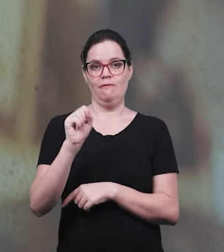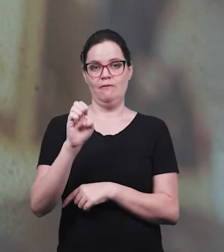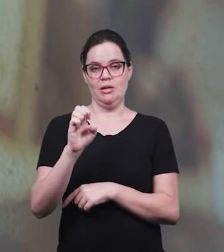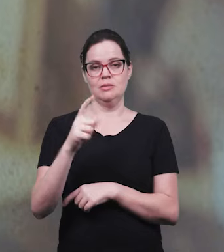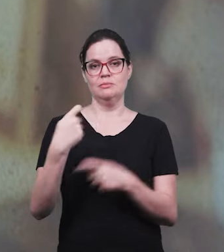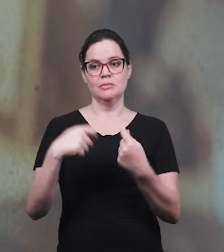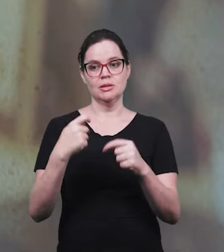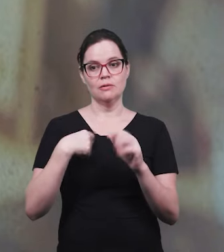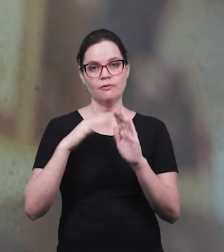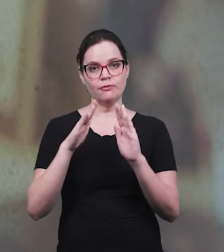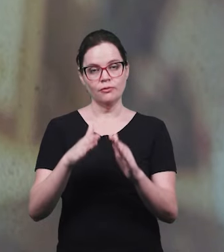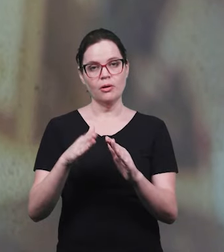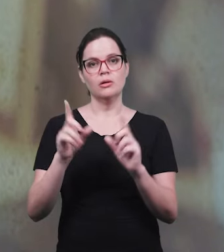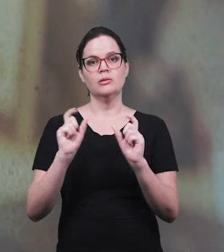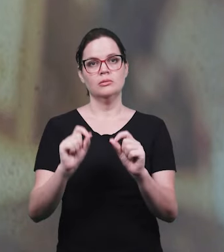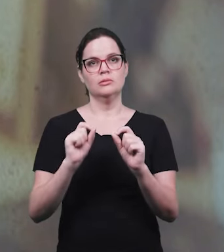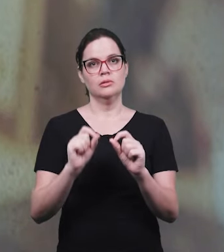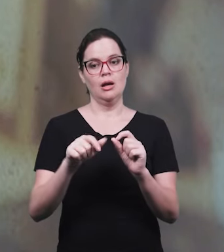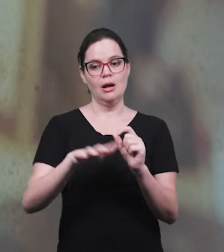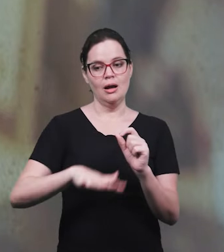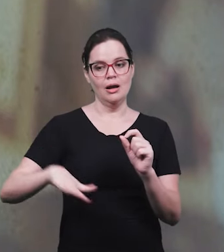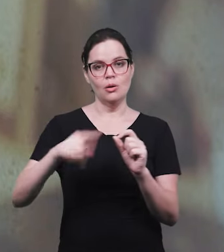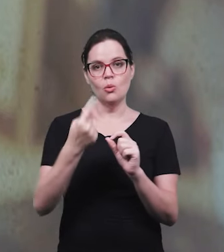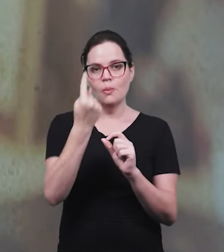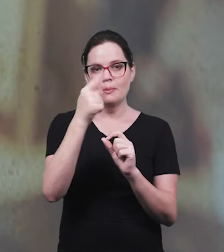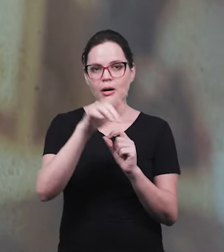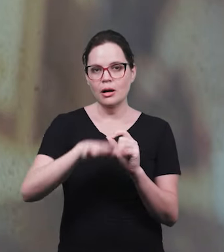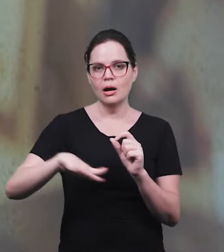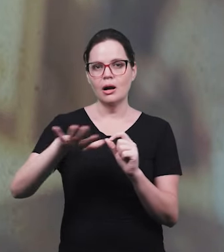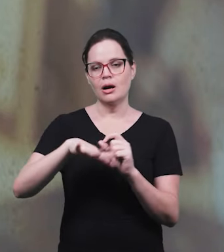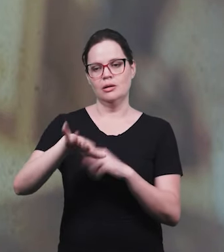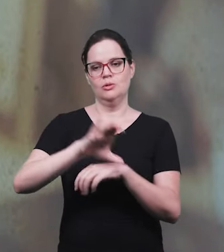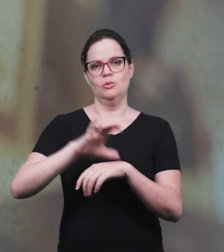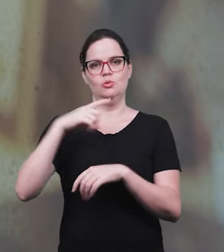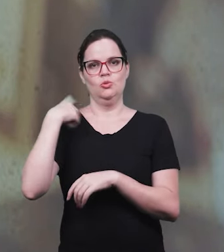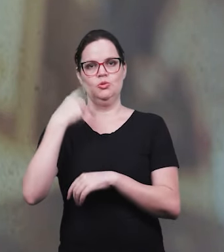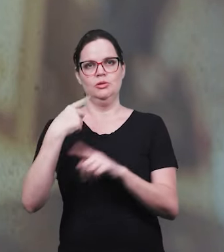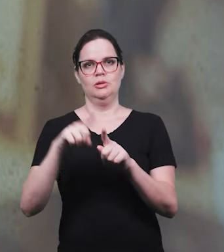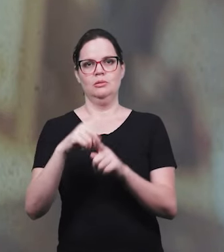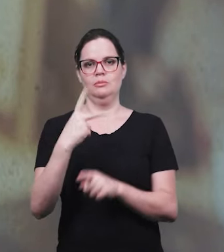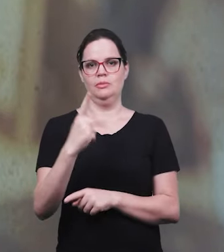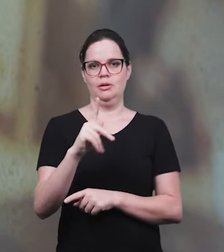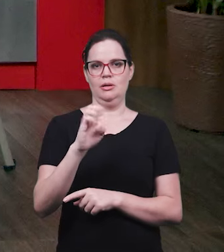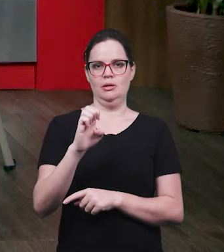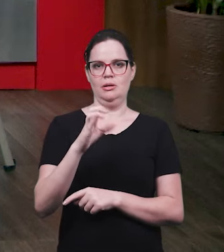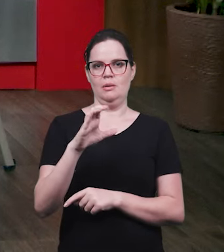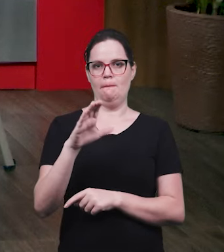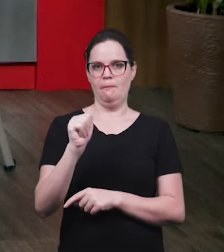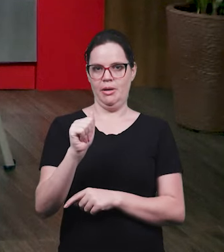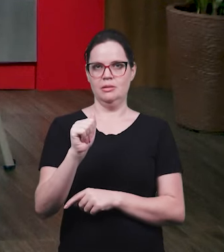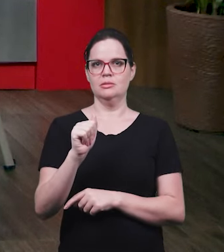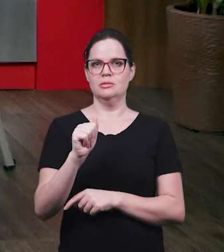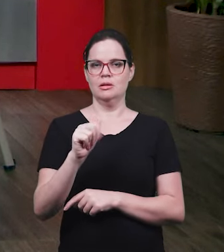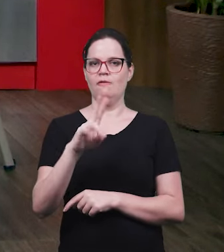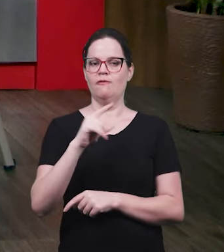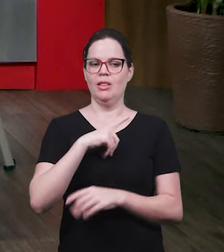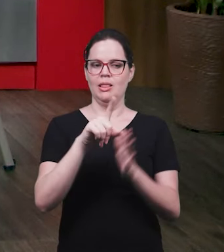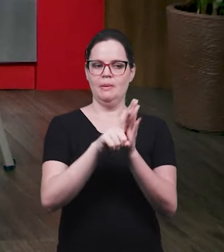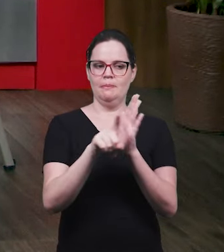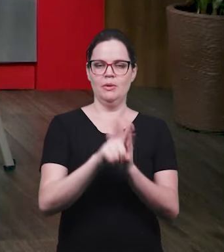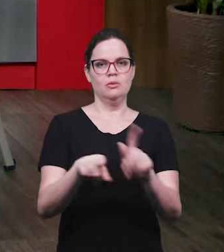perguntas subjetivas sobre uma área do direito e também uma peça. Eu preciso apresentar uma peça. Aí nós temos